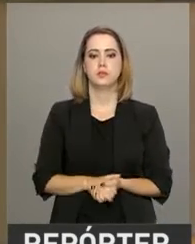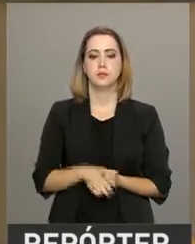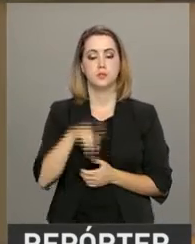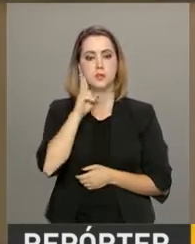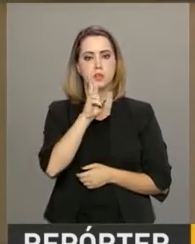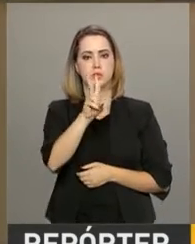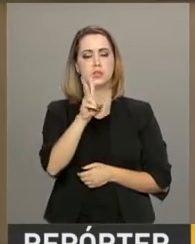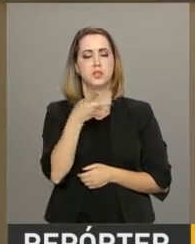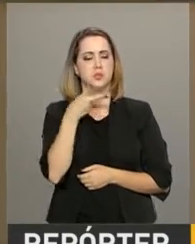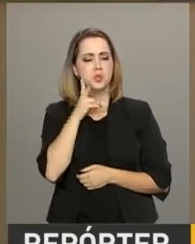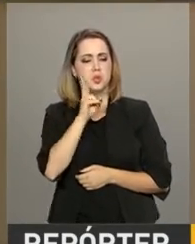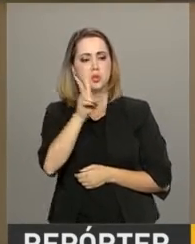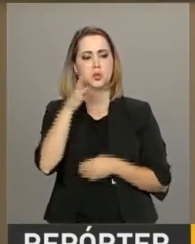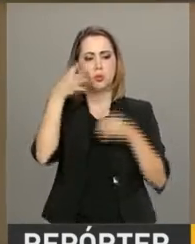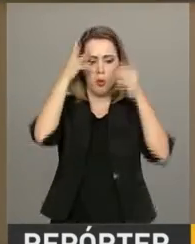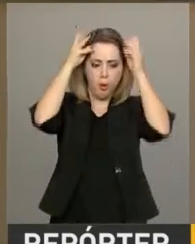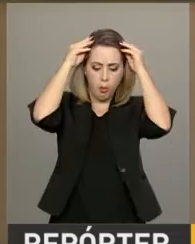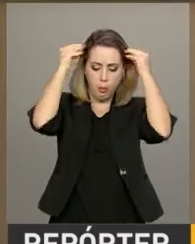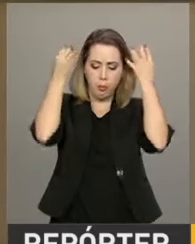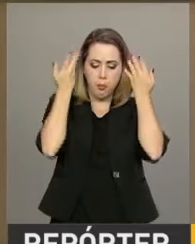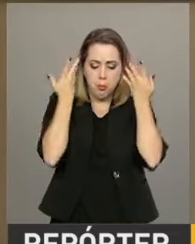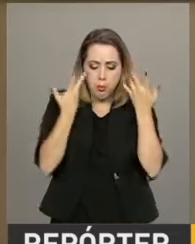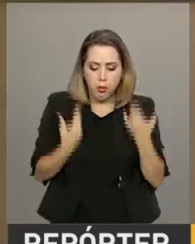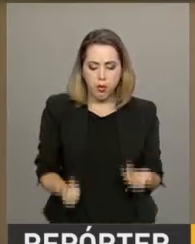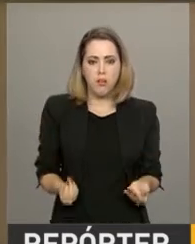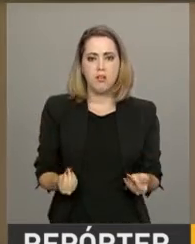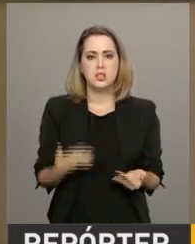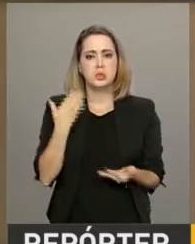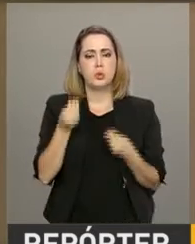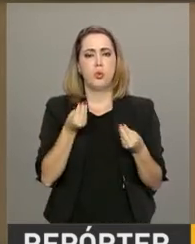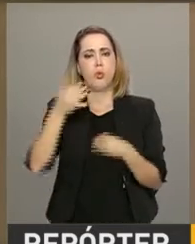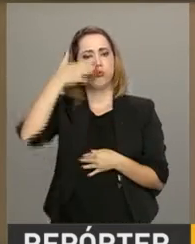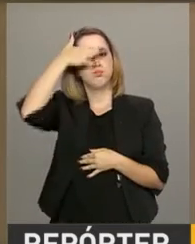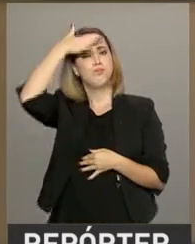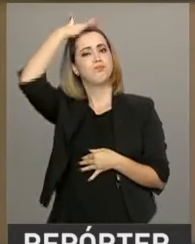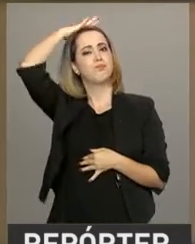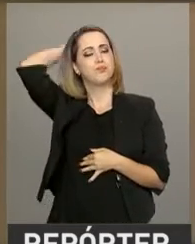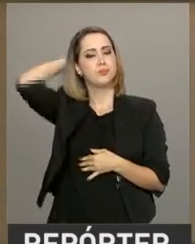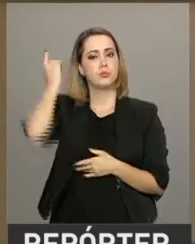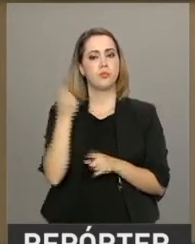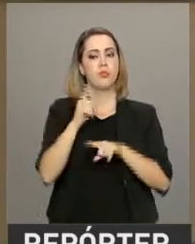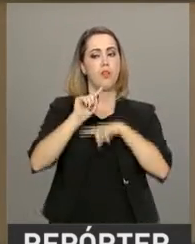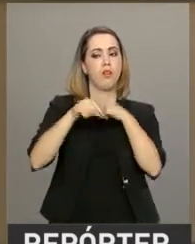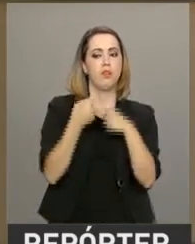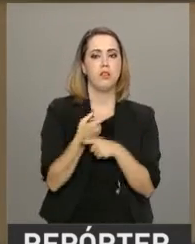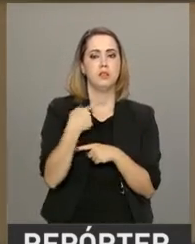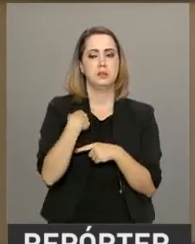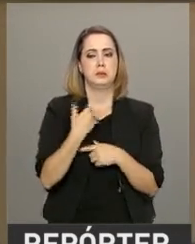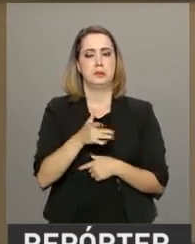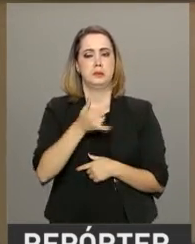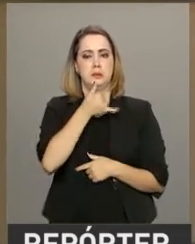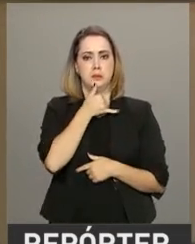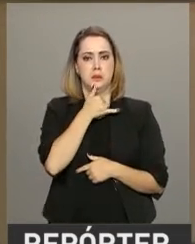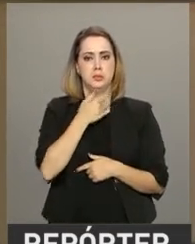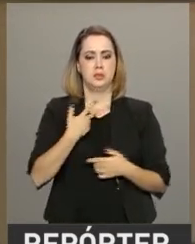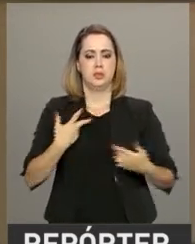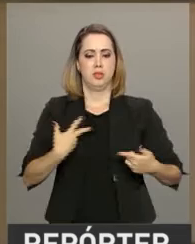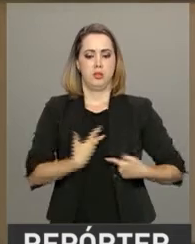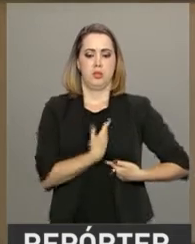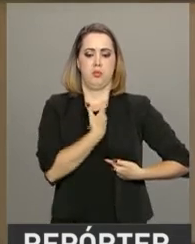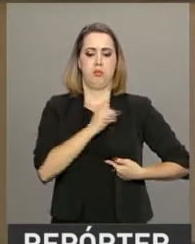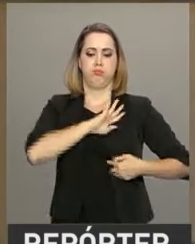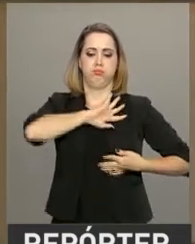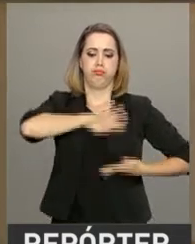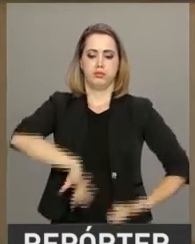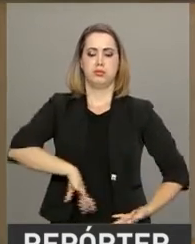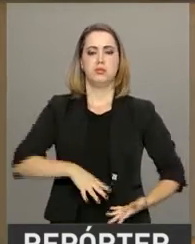a mulher perdeu os cabelos a primeira coisa que a gente pensa ficar careca segunda lei desse baque você perderá mama é